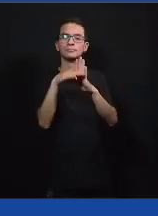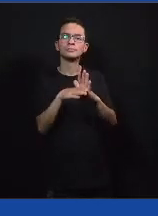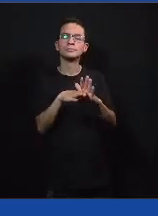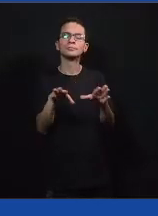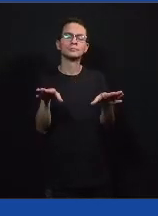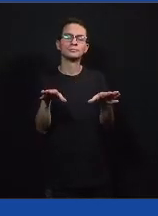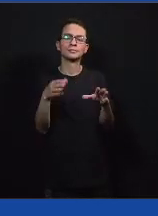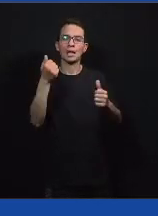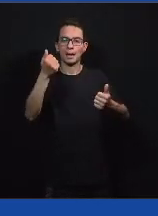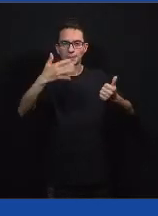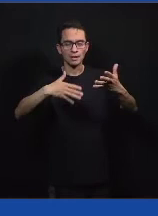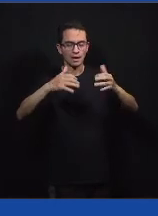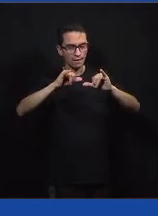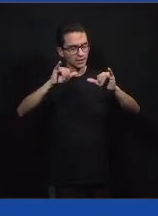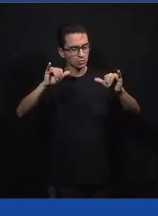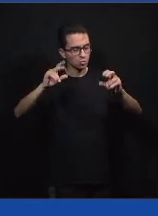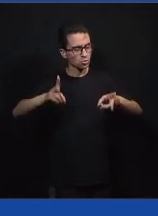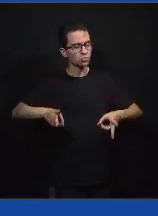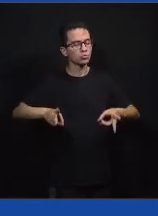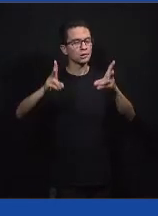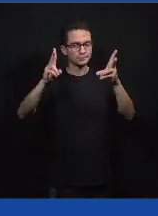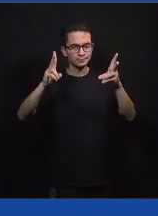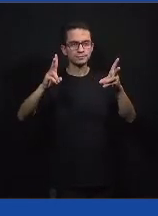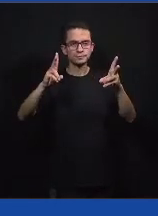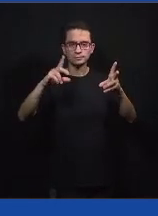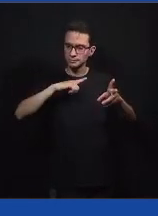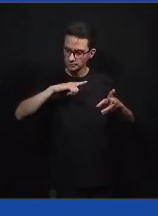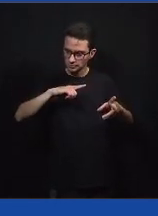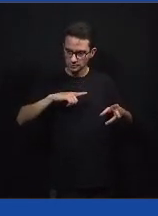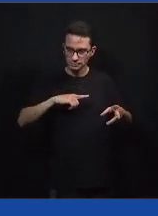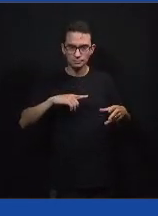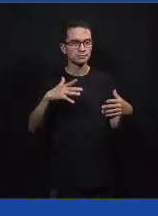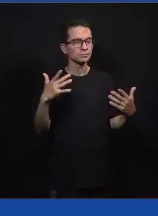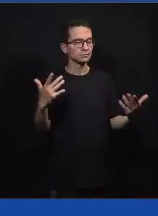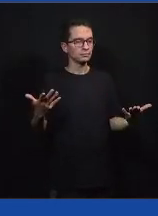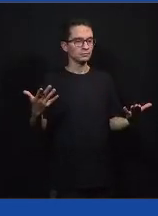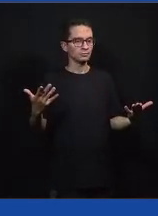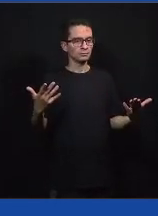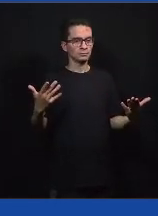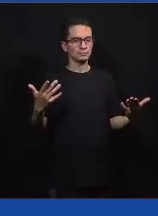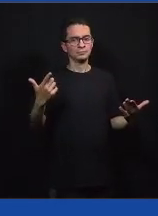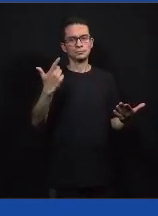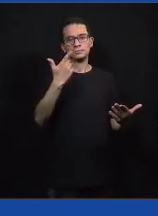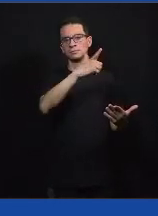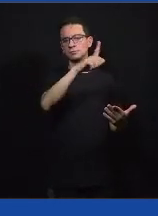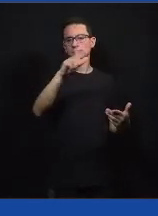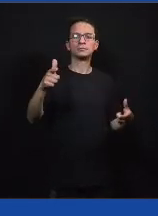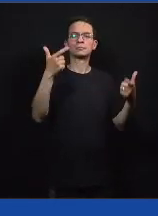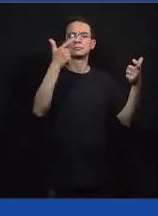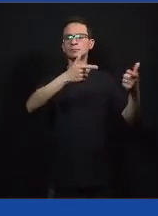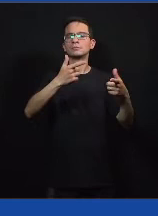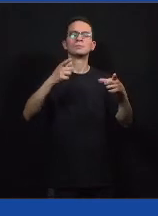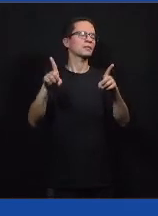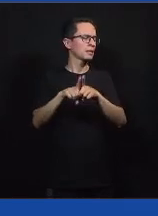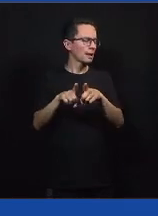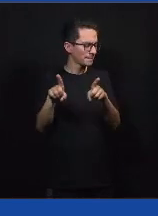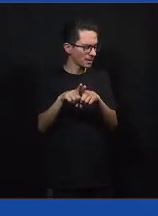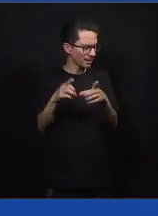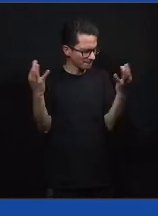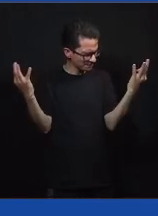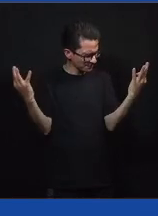é do evento né do Cidadania em cena e temos ainda outra vai ficar mostrarem também trabalhos Incríveis